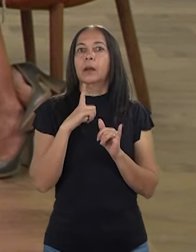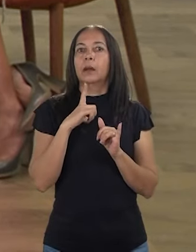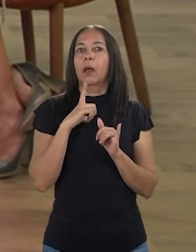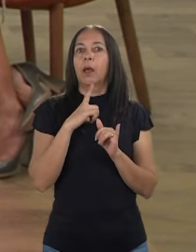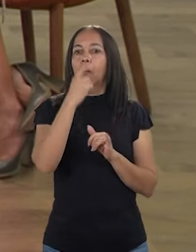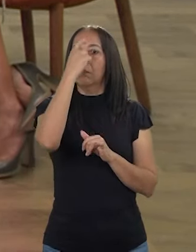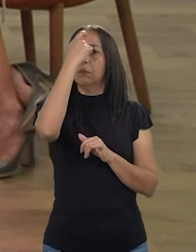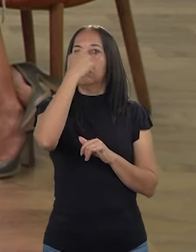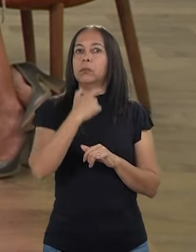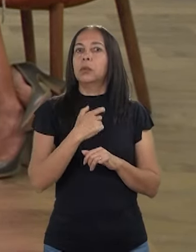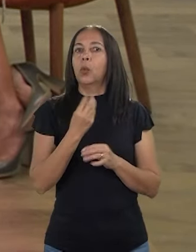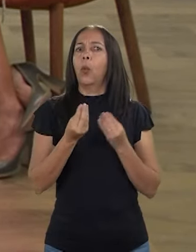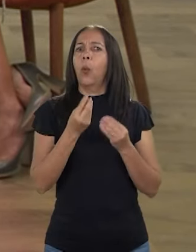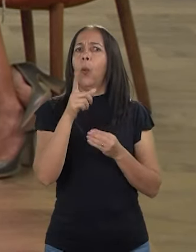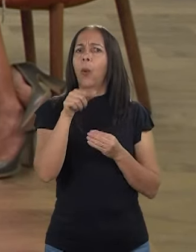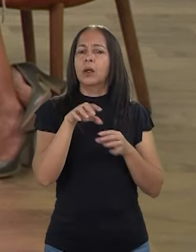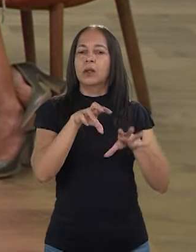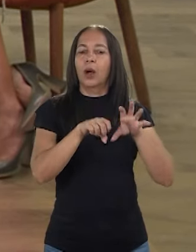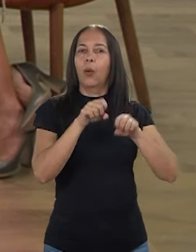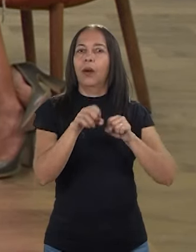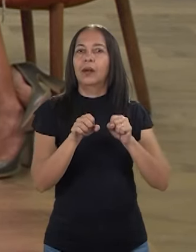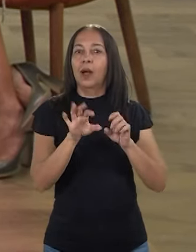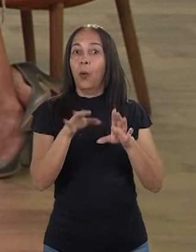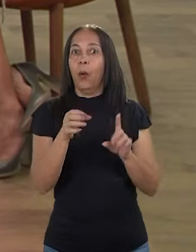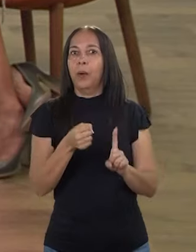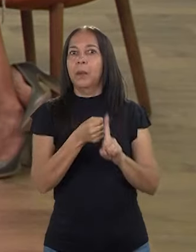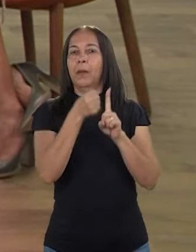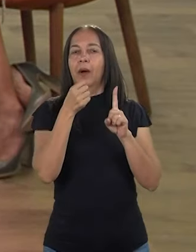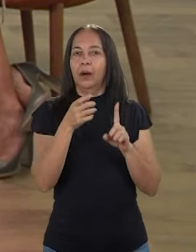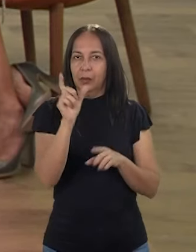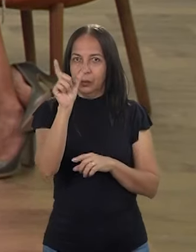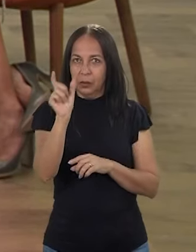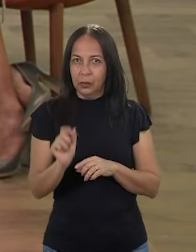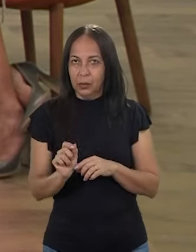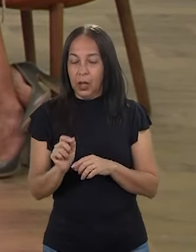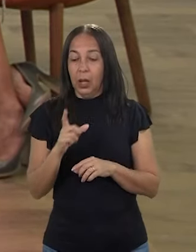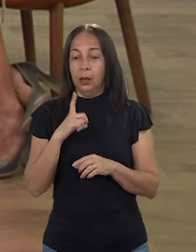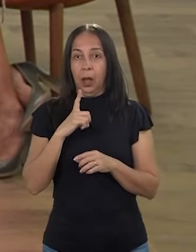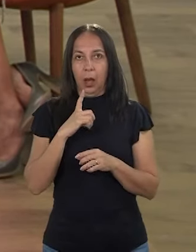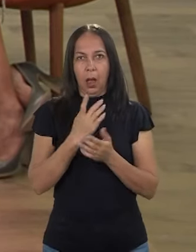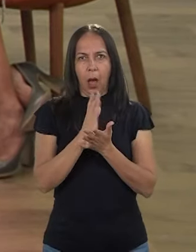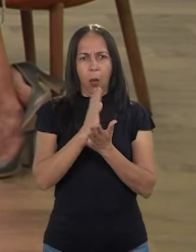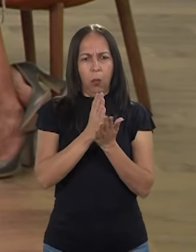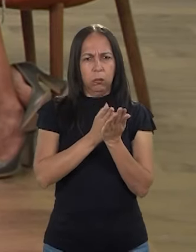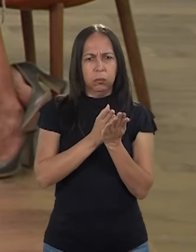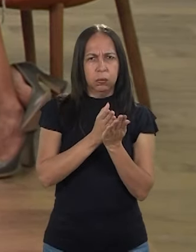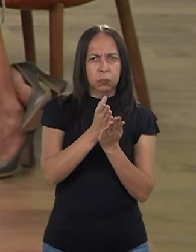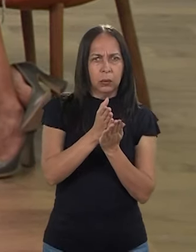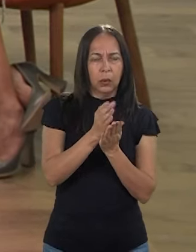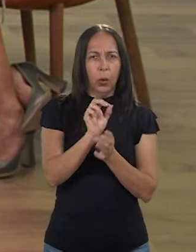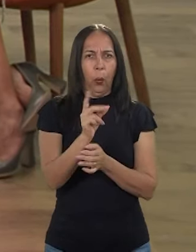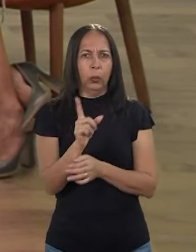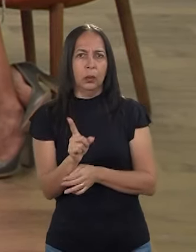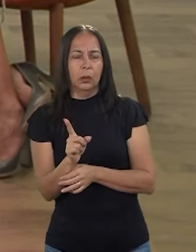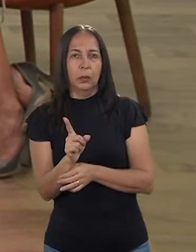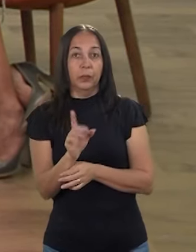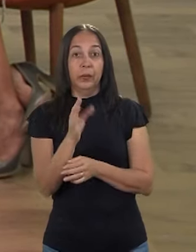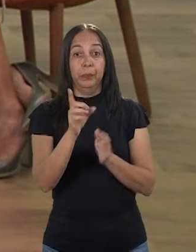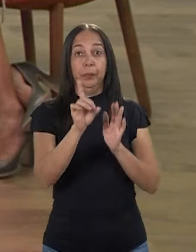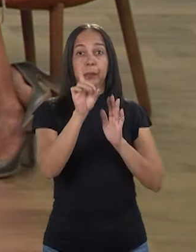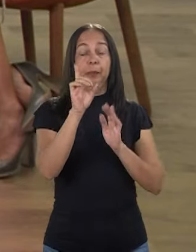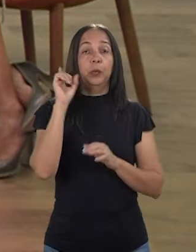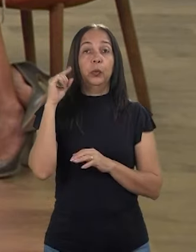personalizada como é que tá sendo essa coleta Qual o impacto desse algoritmo Existe algum viés ali dentro sendo trabalhado ou não